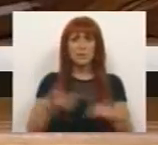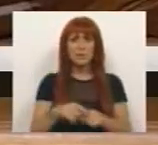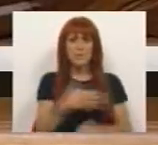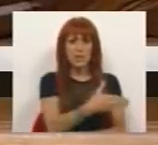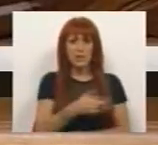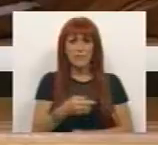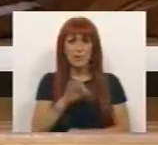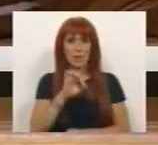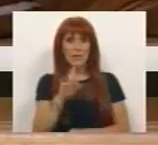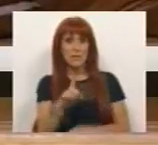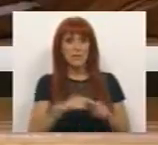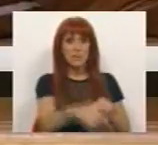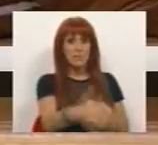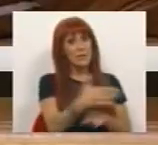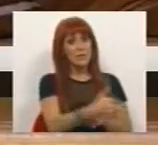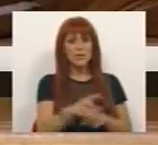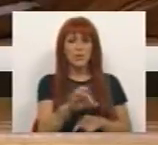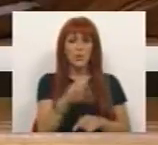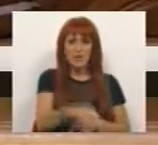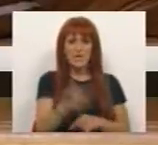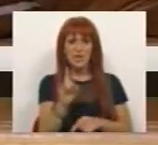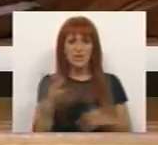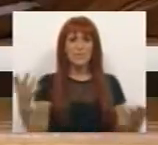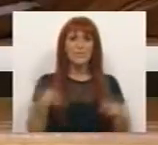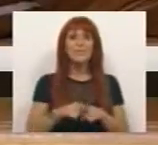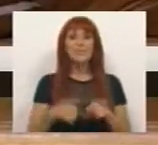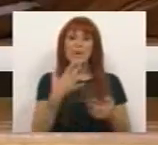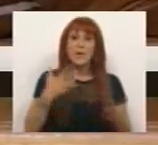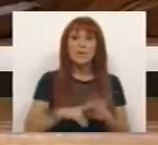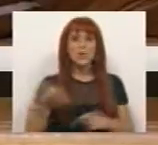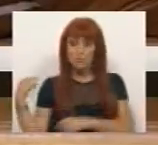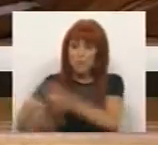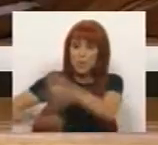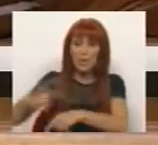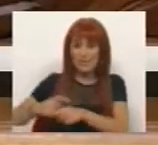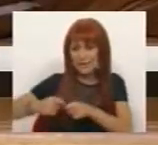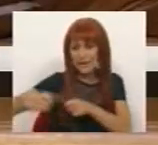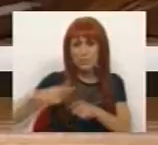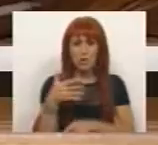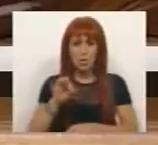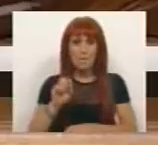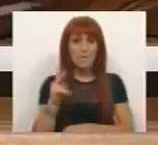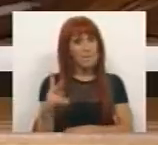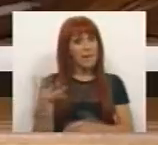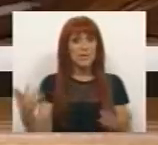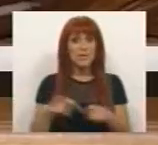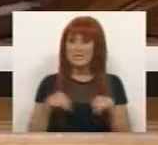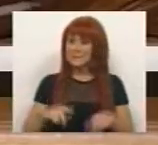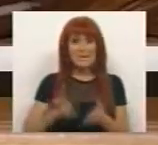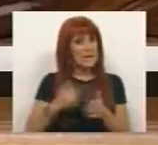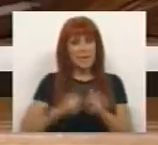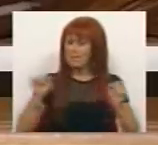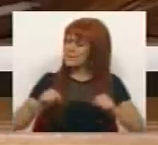entre 1986 e 1996. É verdade que ao longo deste tempo o Partido Ecologistas Verdes nem